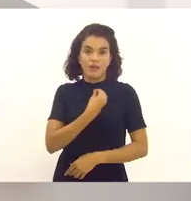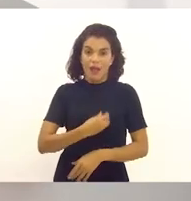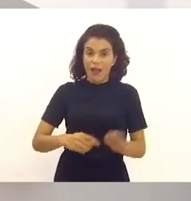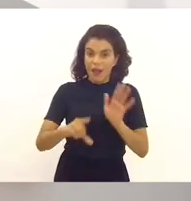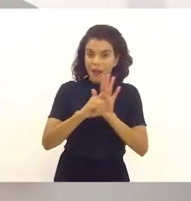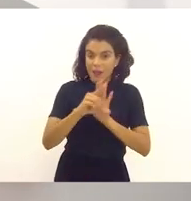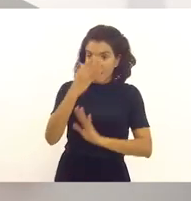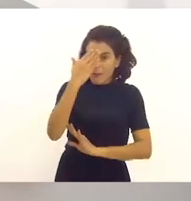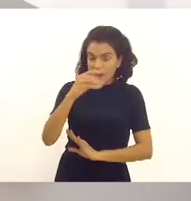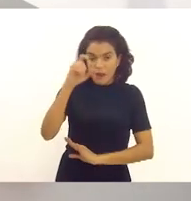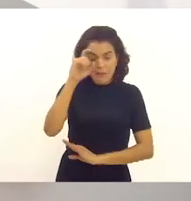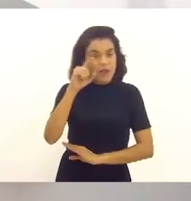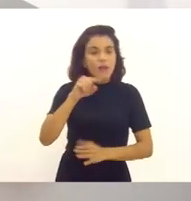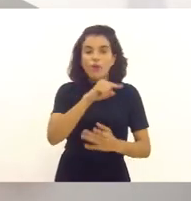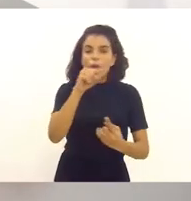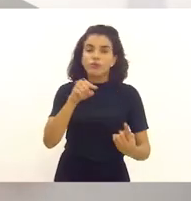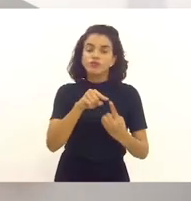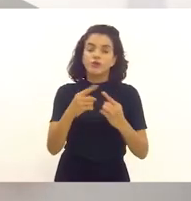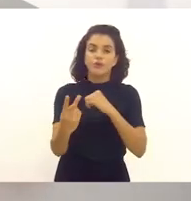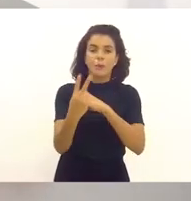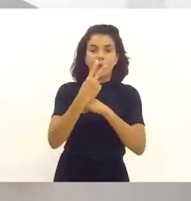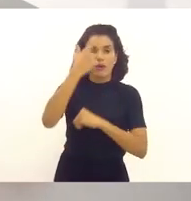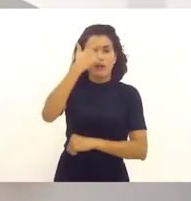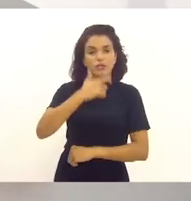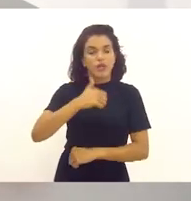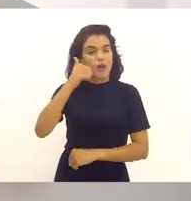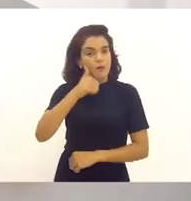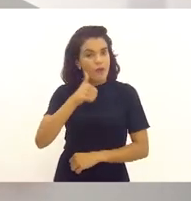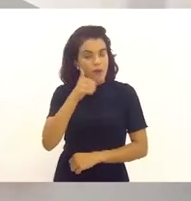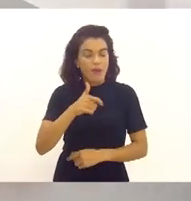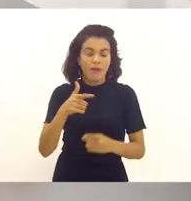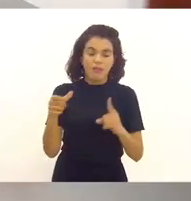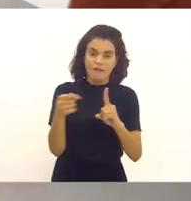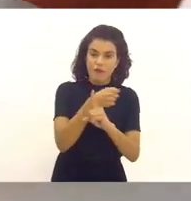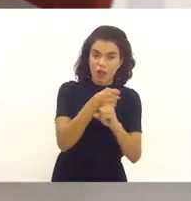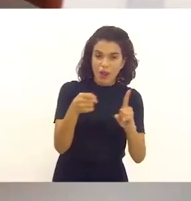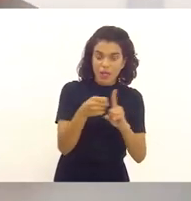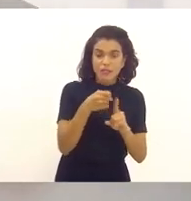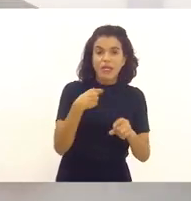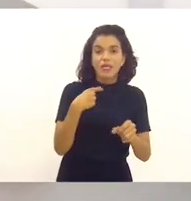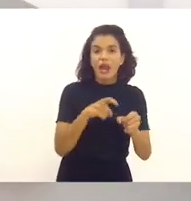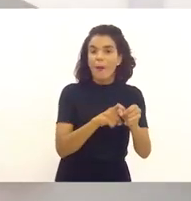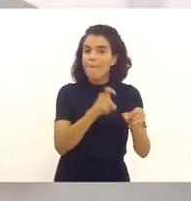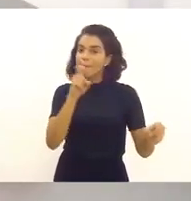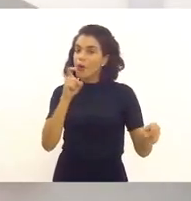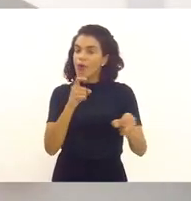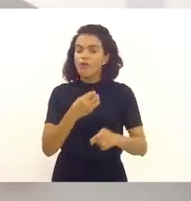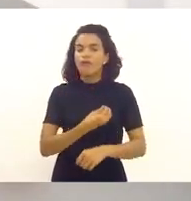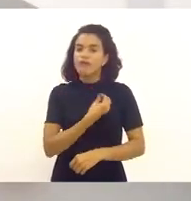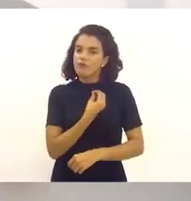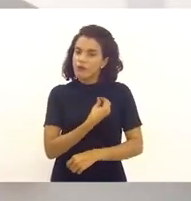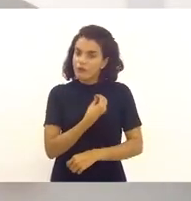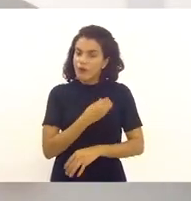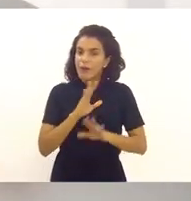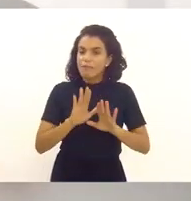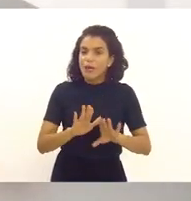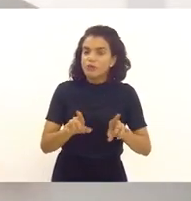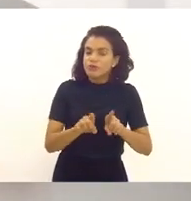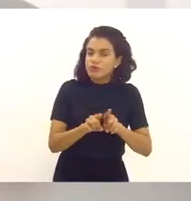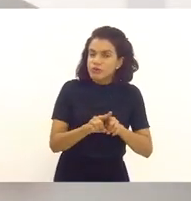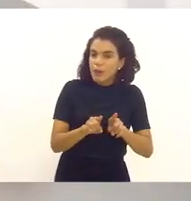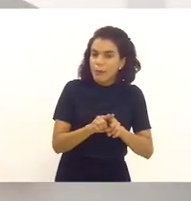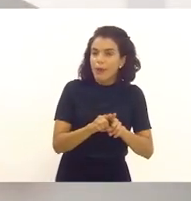Maria da Penha busca proteger né a mulher das violências e que ela saia dali viva mas para Além disso